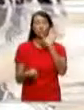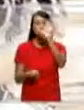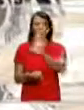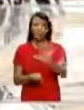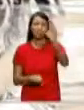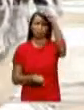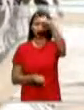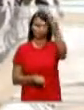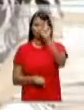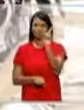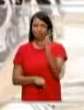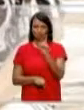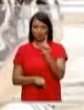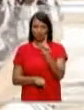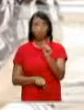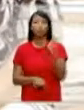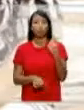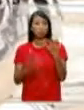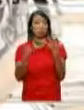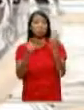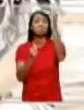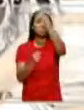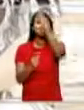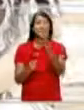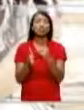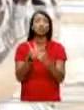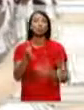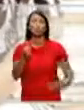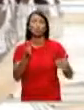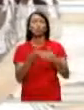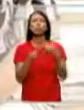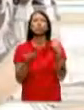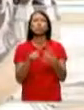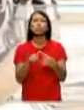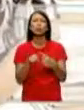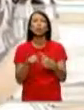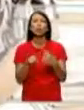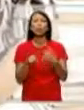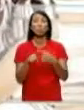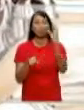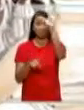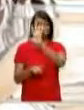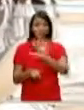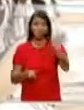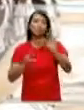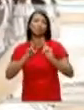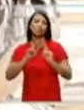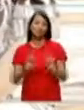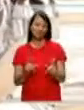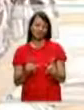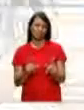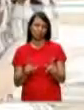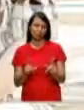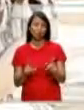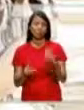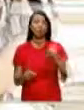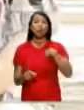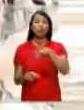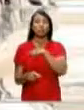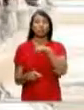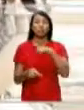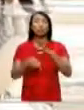região Norte, né? Nós acabamos atendendo o país inteiro. Por quê? Porque a nossa região ela é diferenciada. Nós